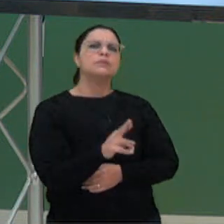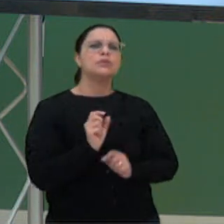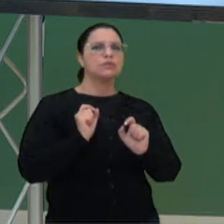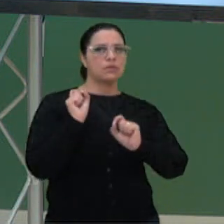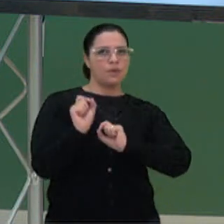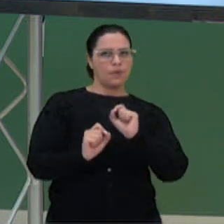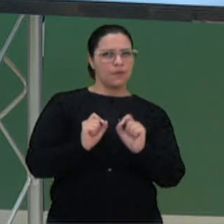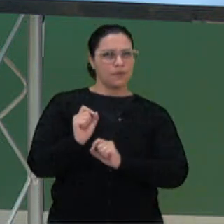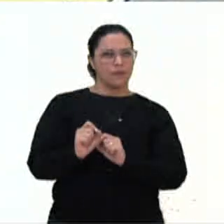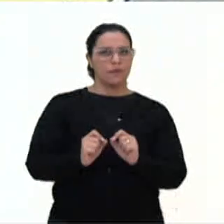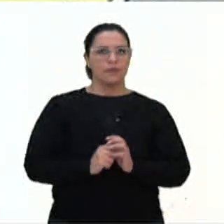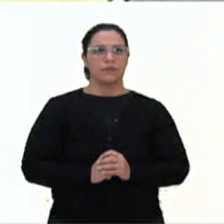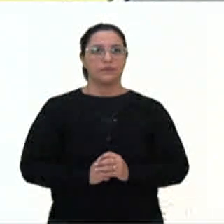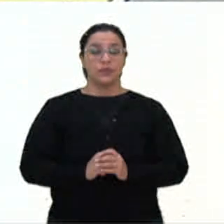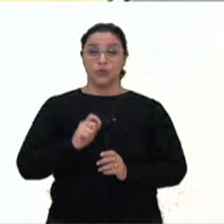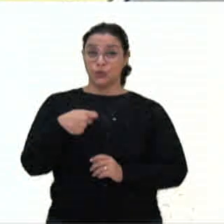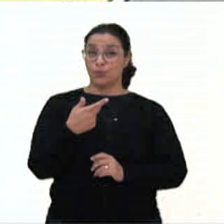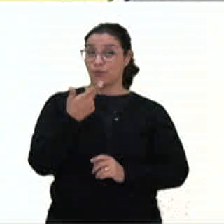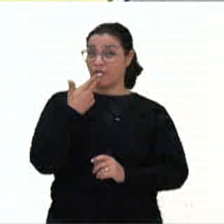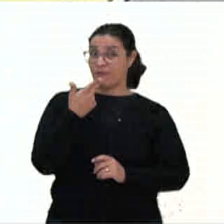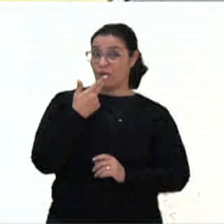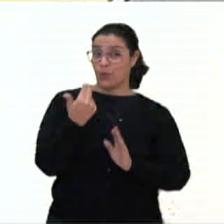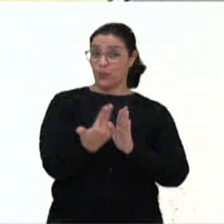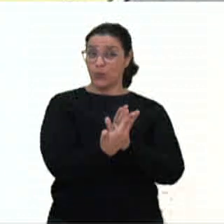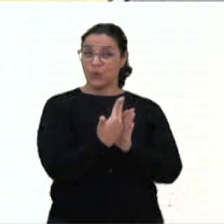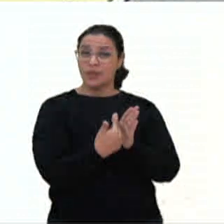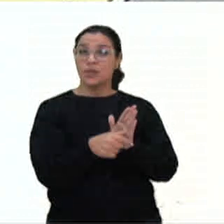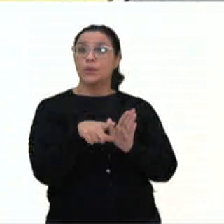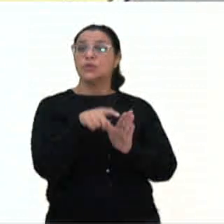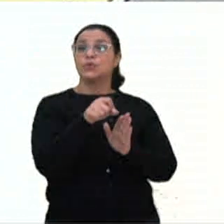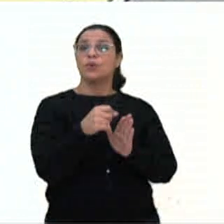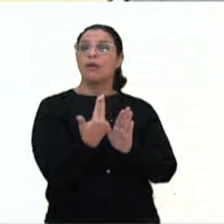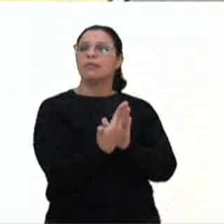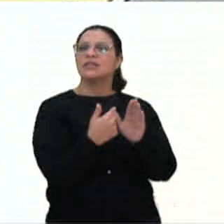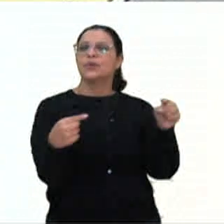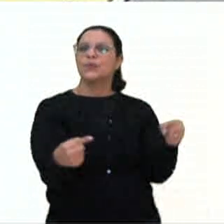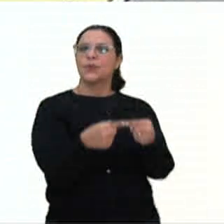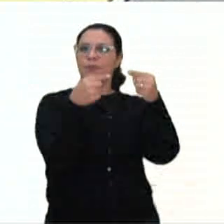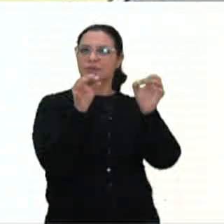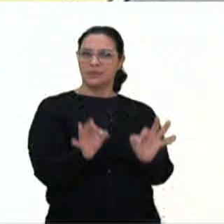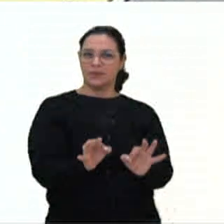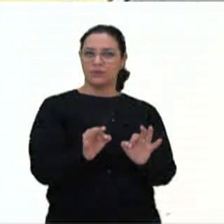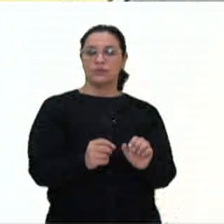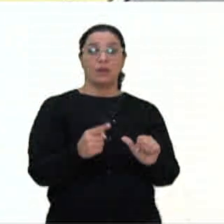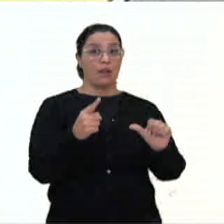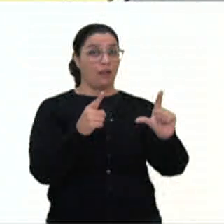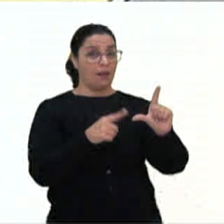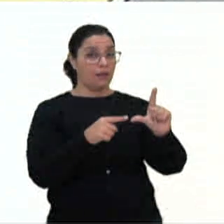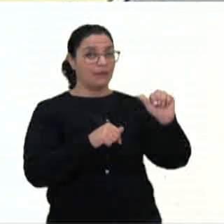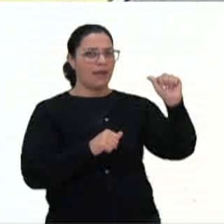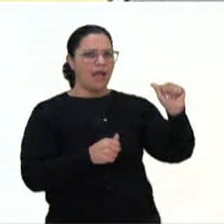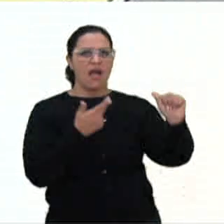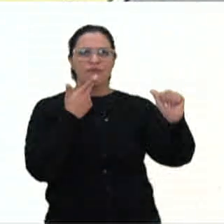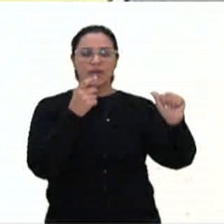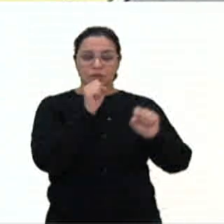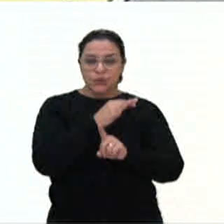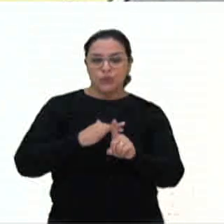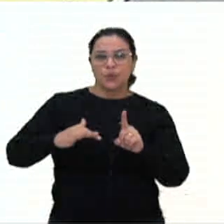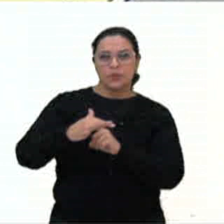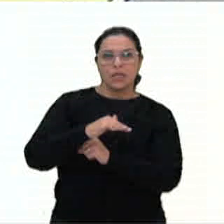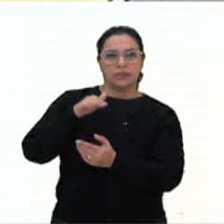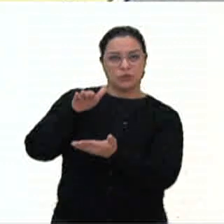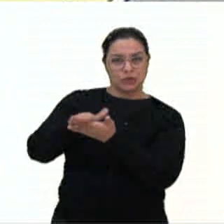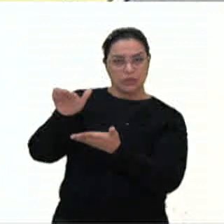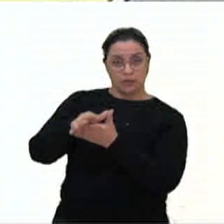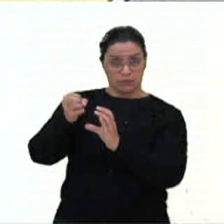ali sobre a afirmativa correta em relação à ilustração. A letra A dizia para nós: trata da sociedade de consumo